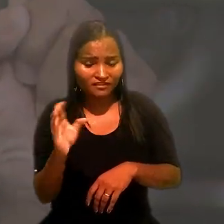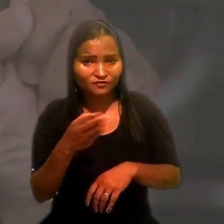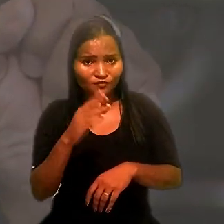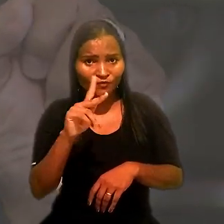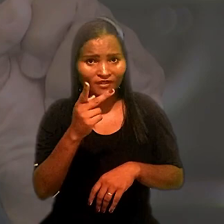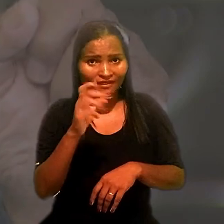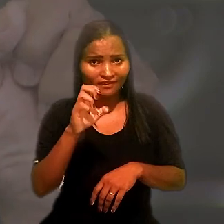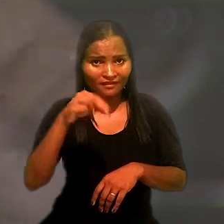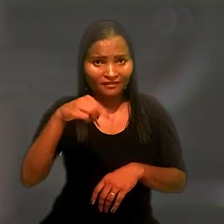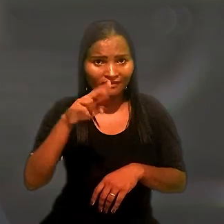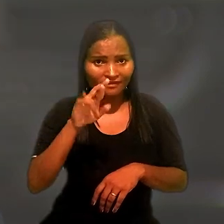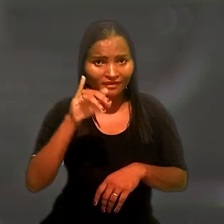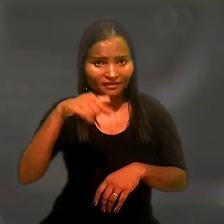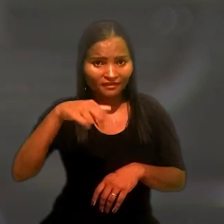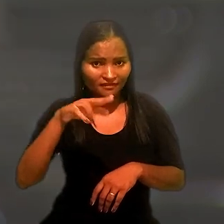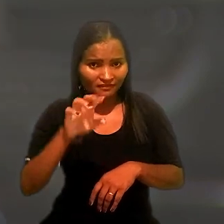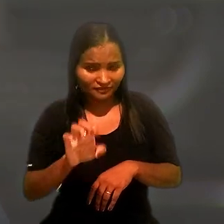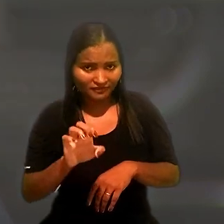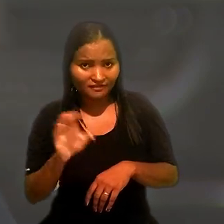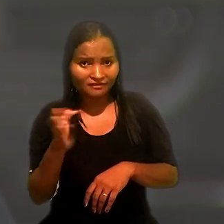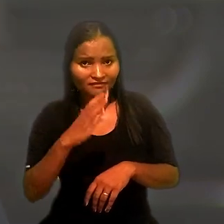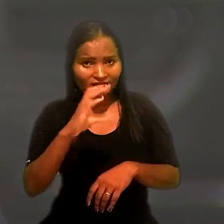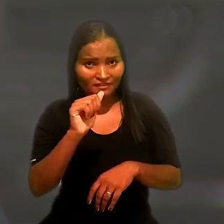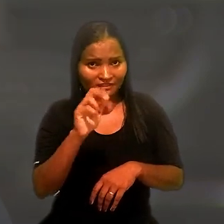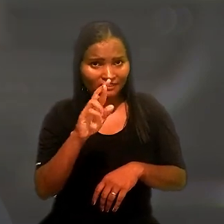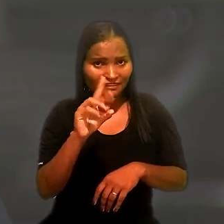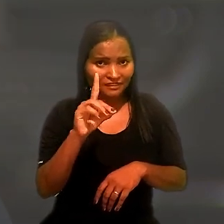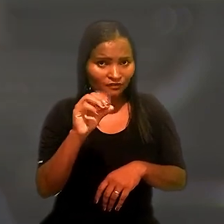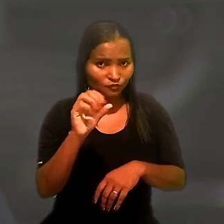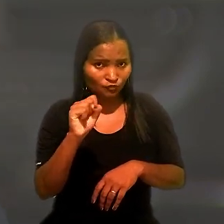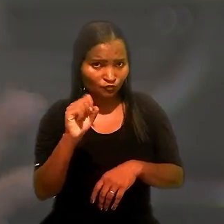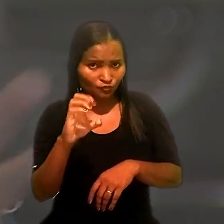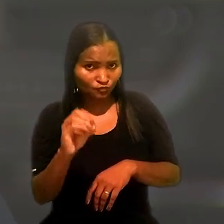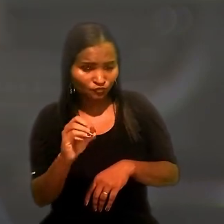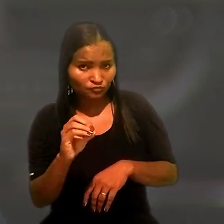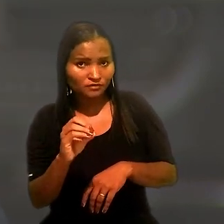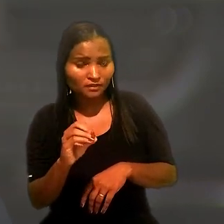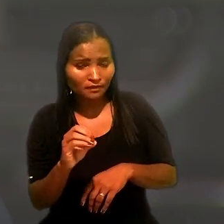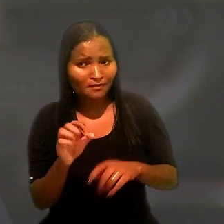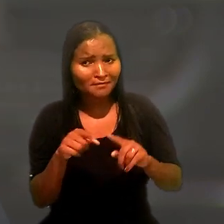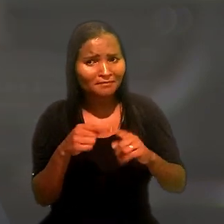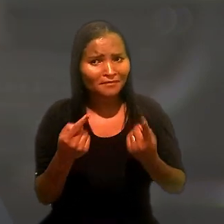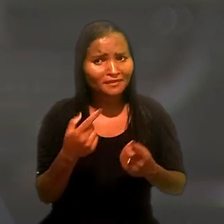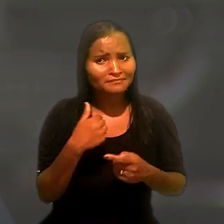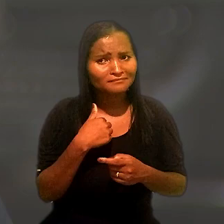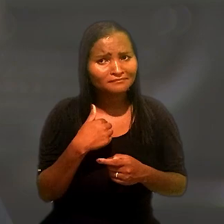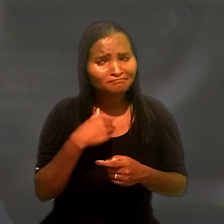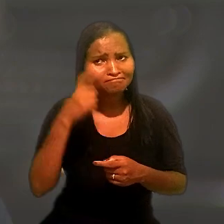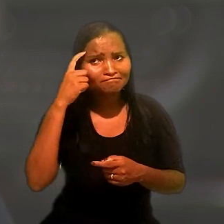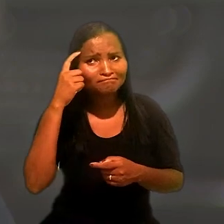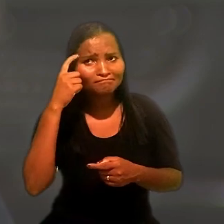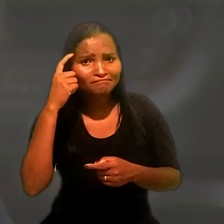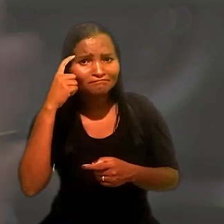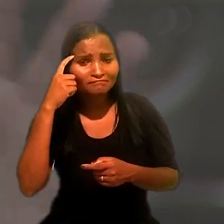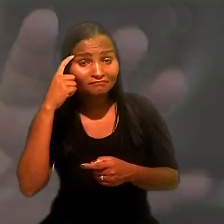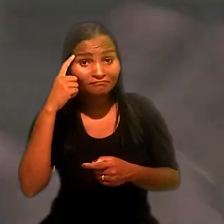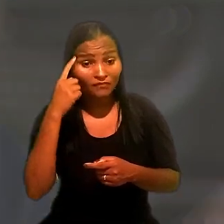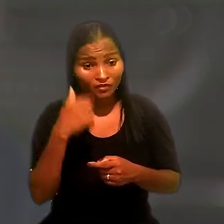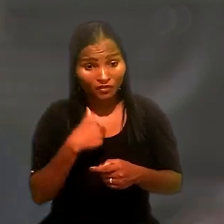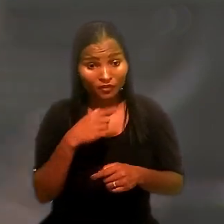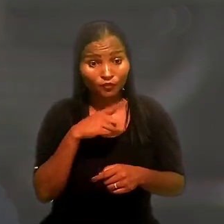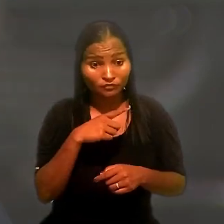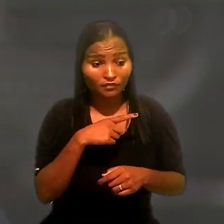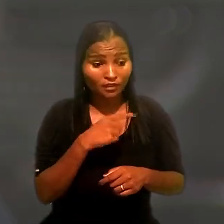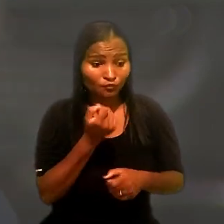tempos após eu ser ministro aqui. Mas, para mim, foi um fato indiscutível. Eu posso ter